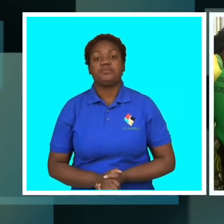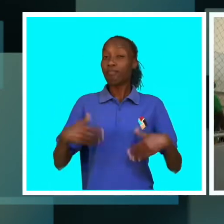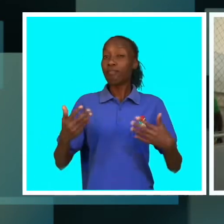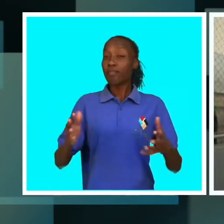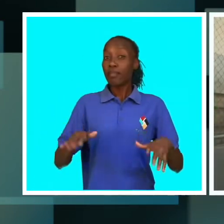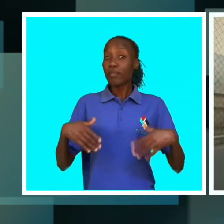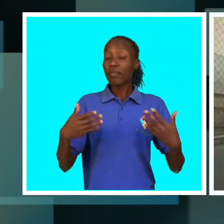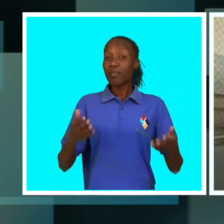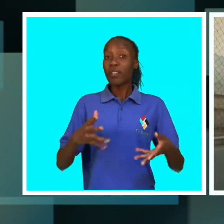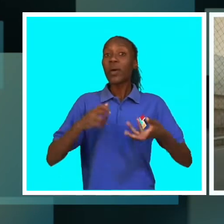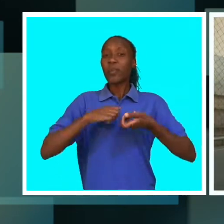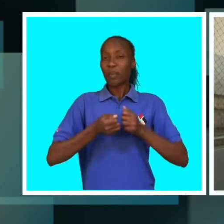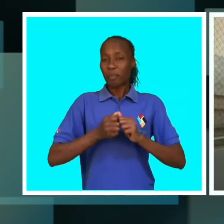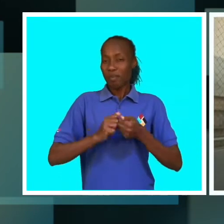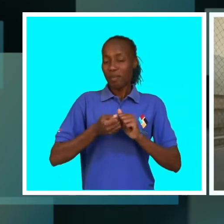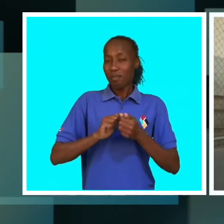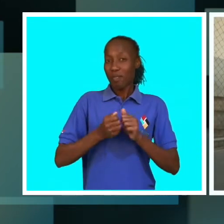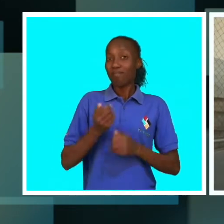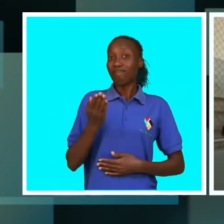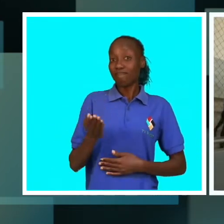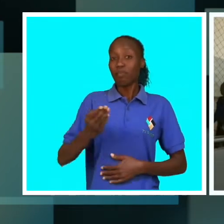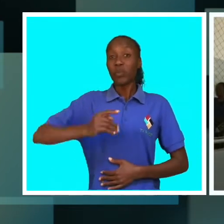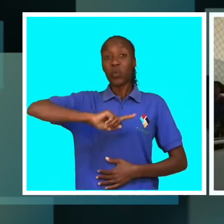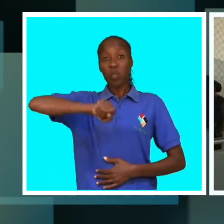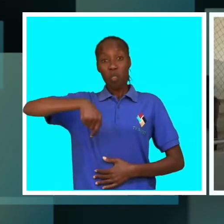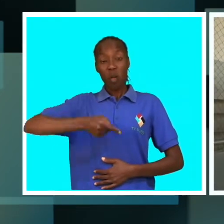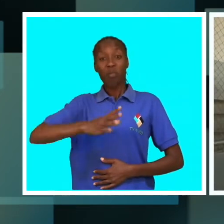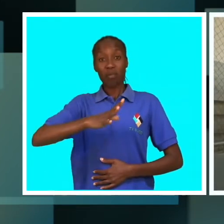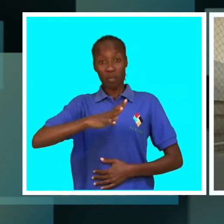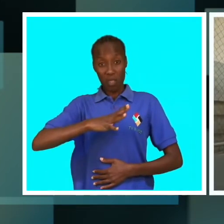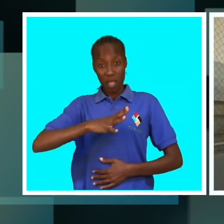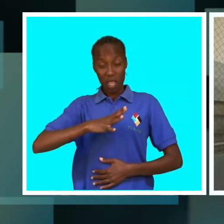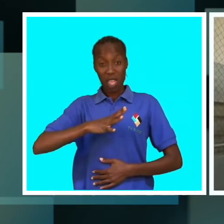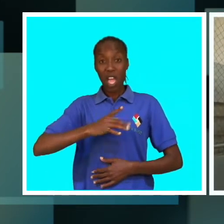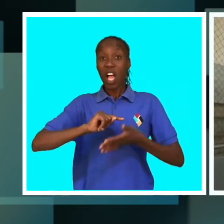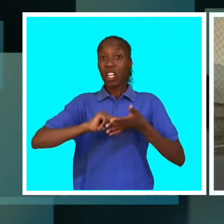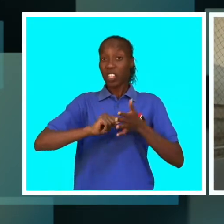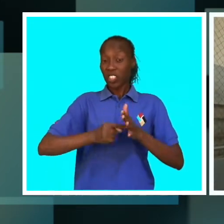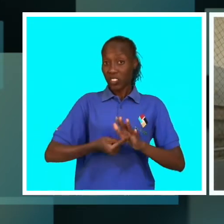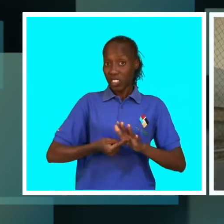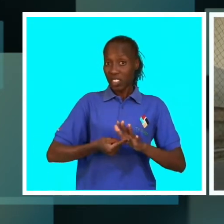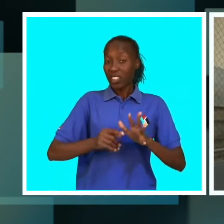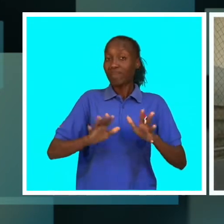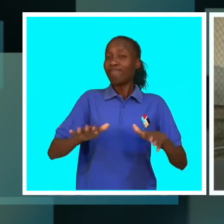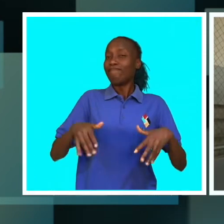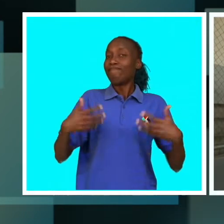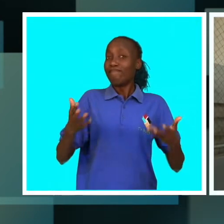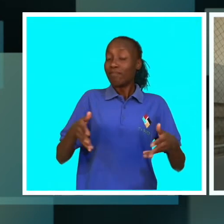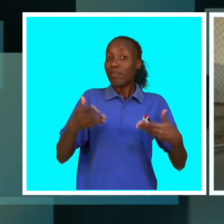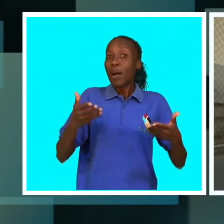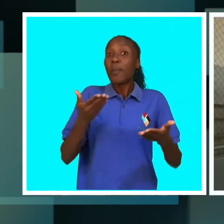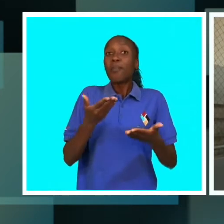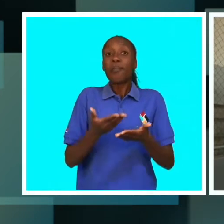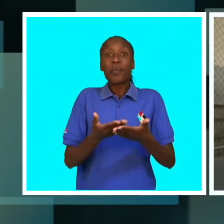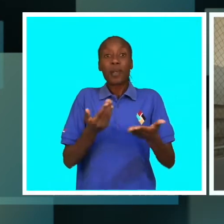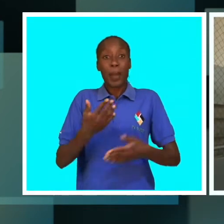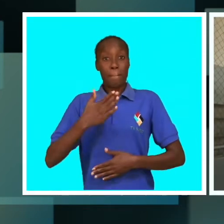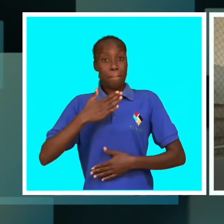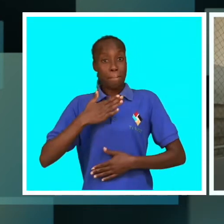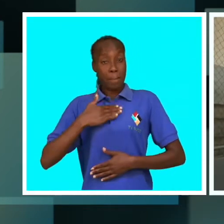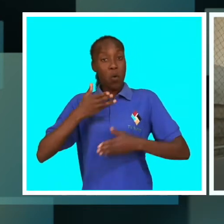família. Tem esse problema que nós, idosos, que costumamos nós termos. É